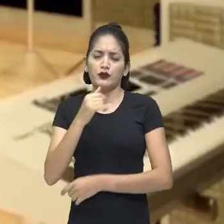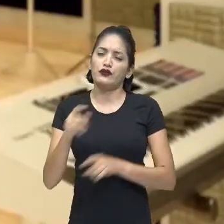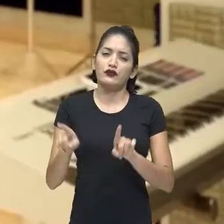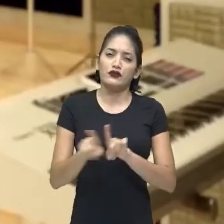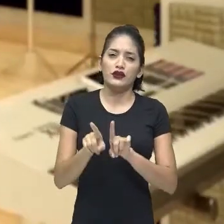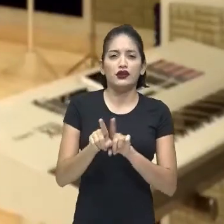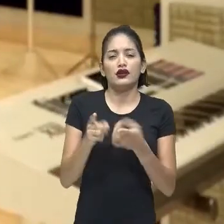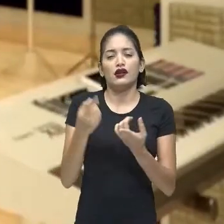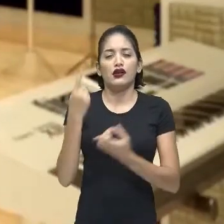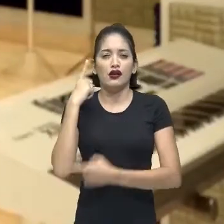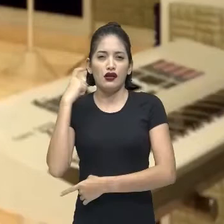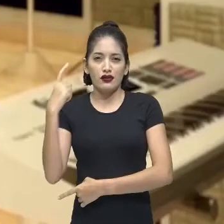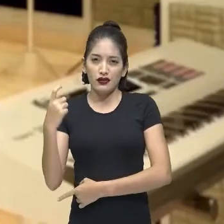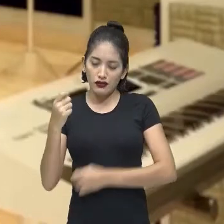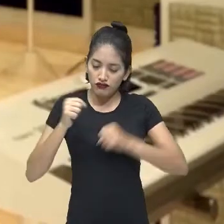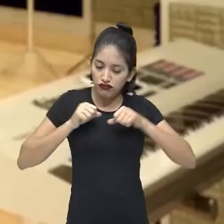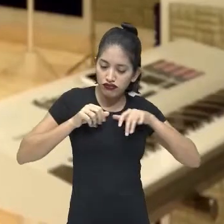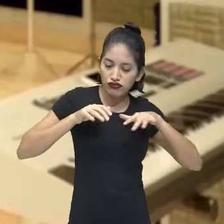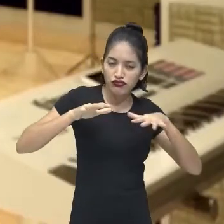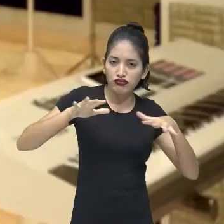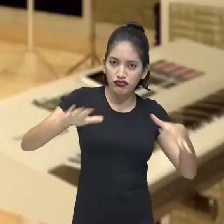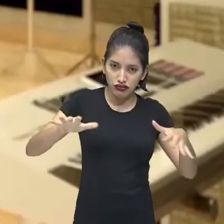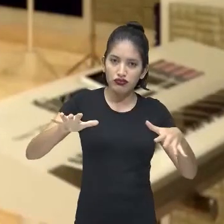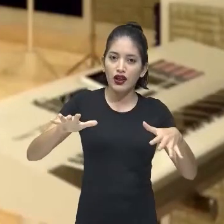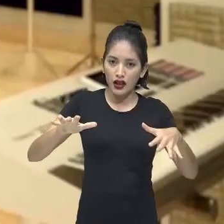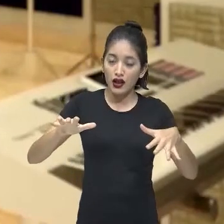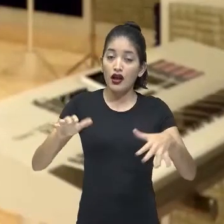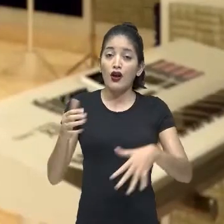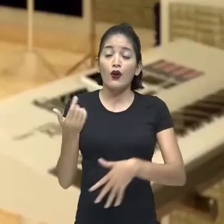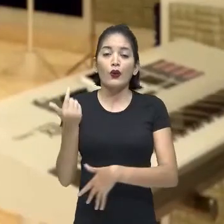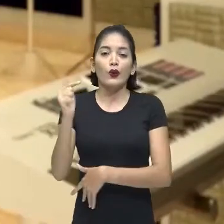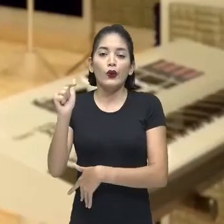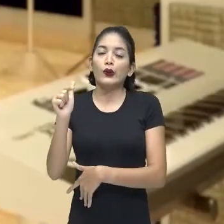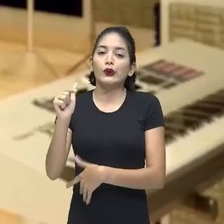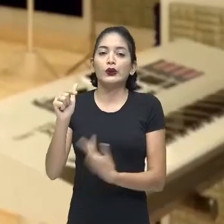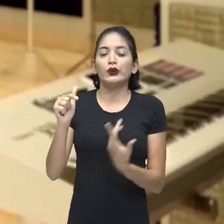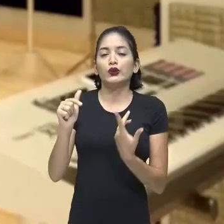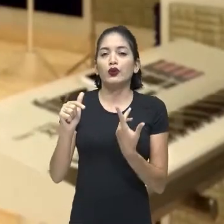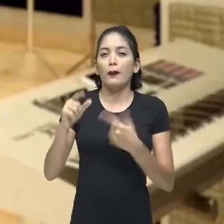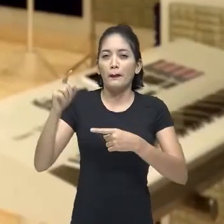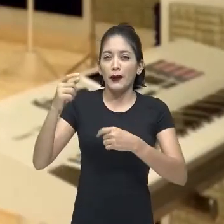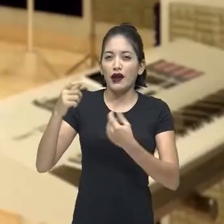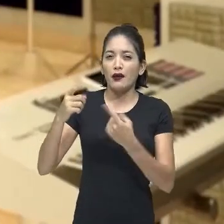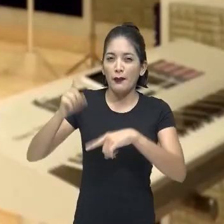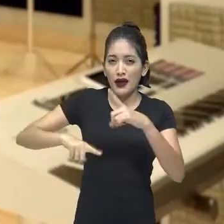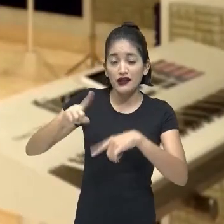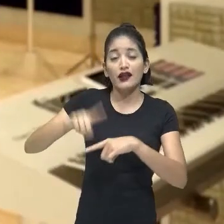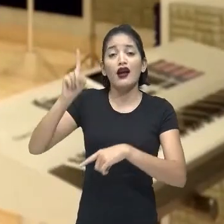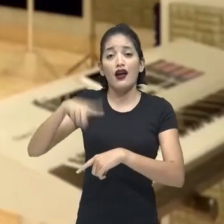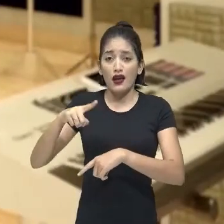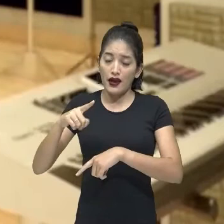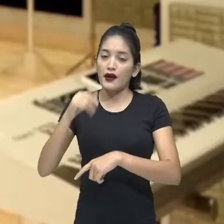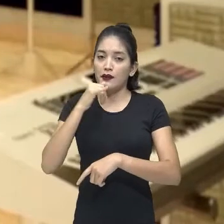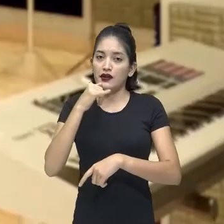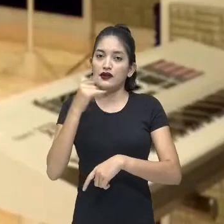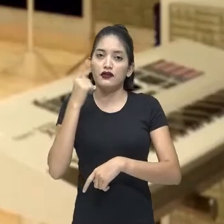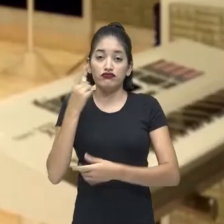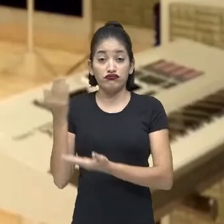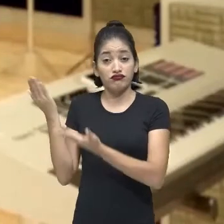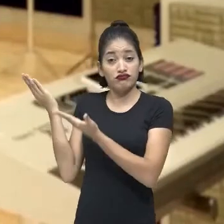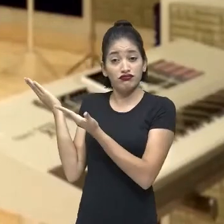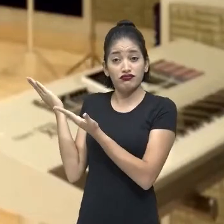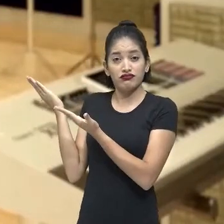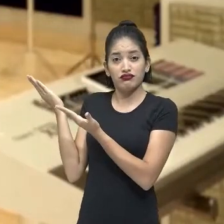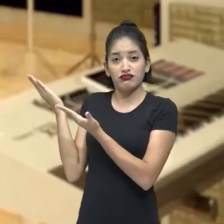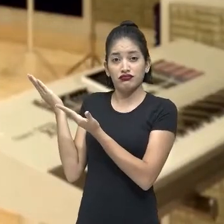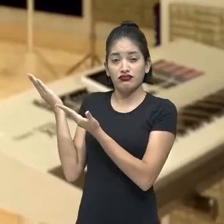ele se espalha, ele se propaga por meio de algum meio material, é a campainha da sua escola.